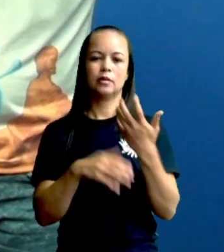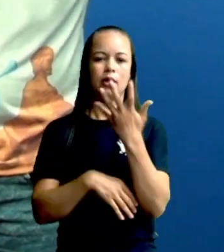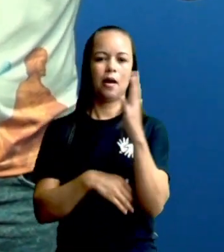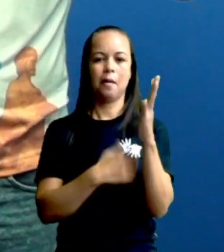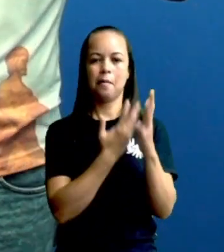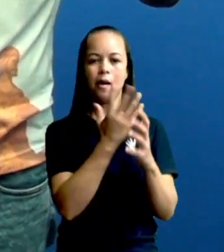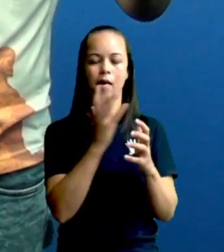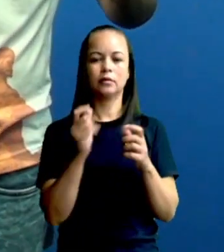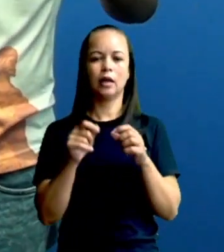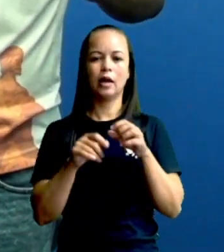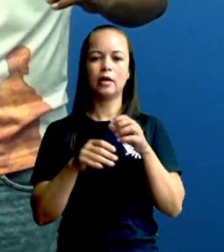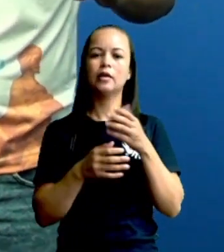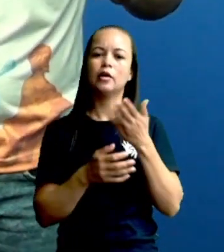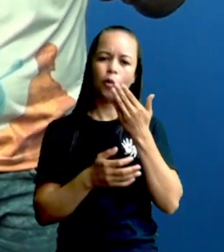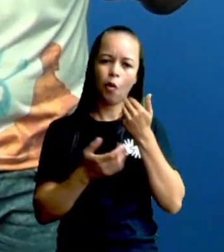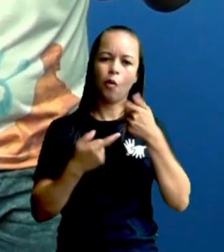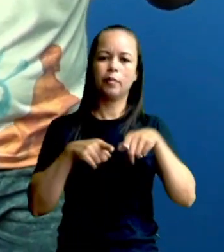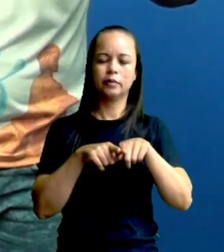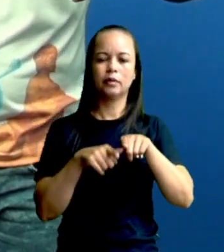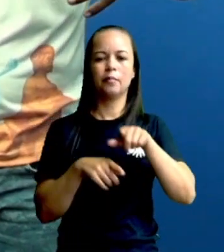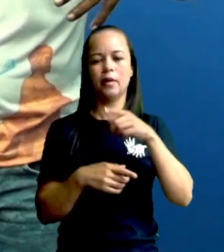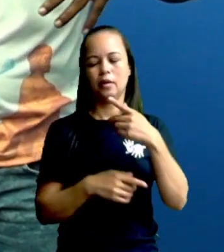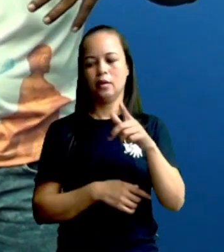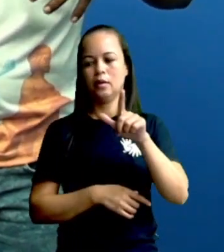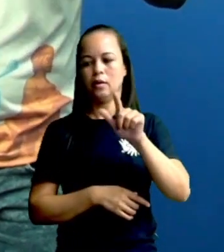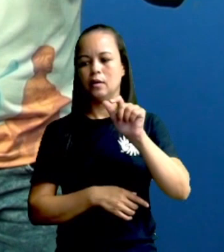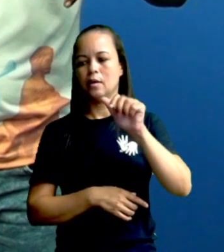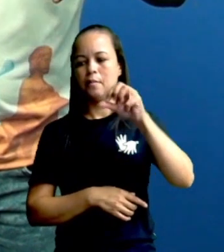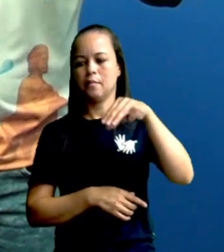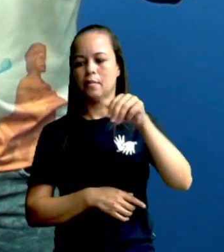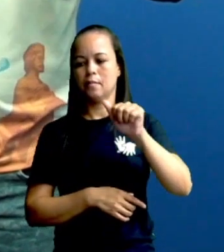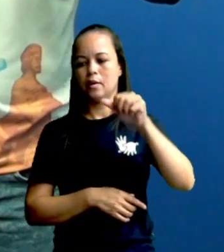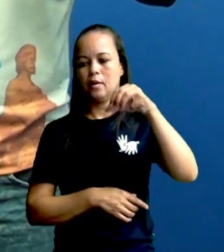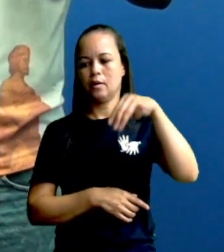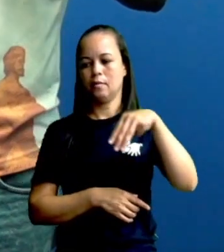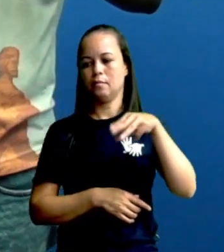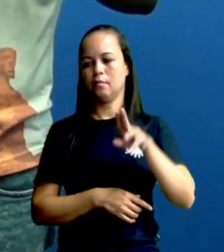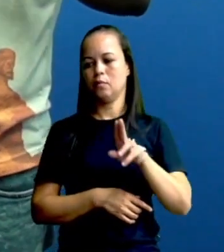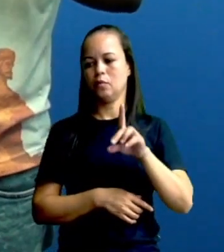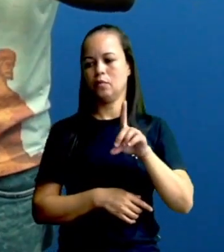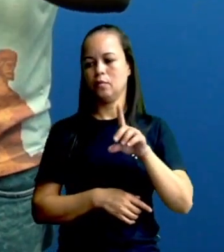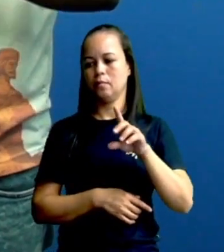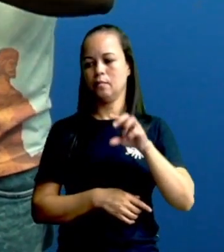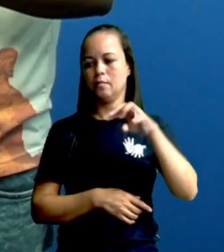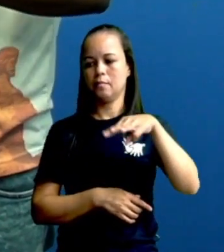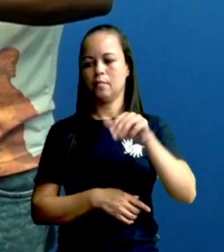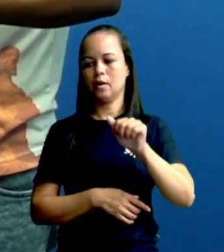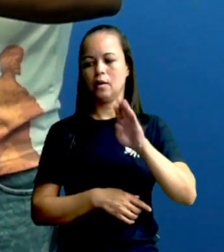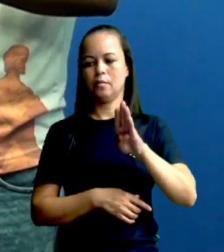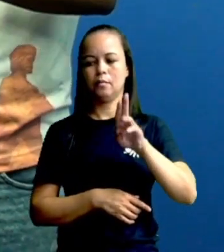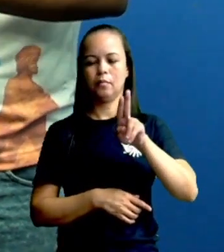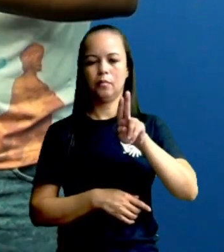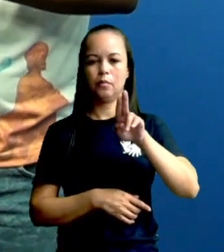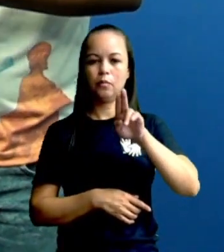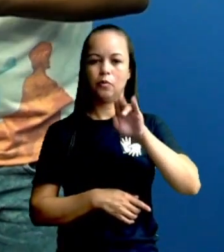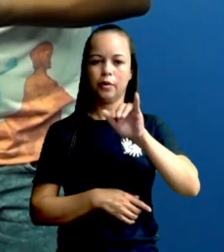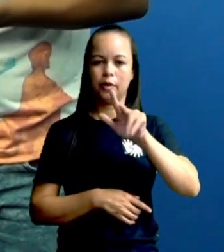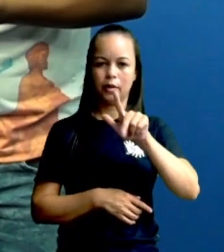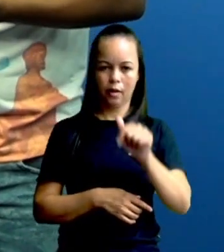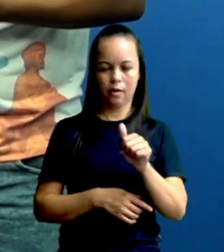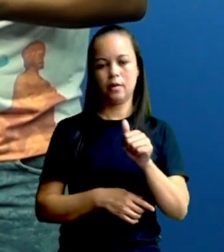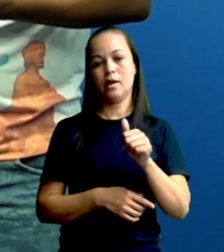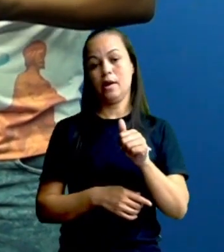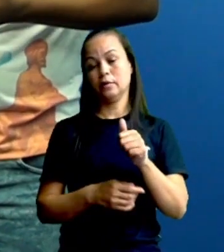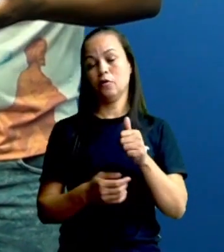e ficam também devorando as mabuias. Então, espécies invasoras acabam correndo o risco de eliminar uma espécie endêmica natural da